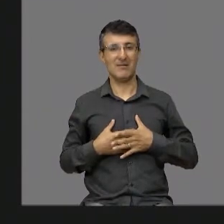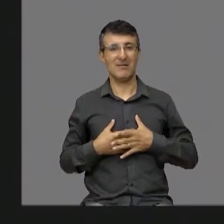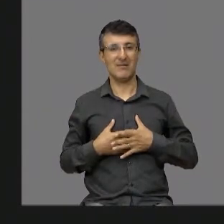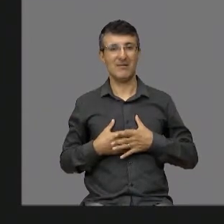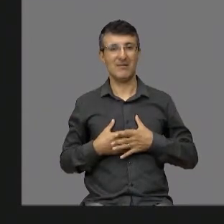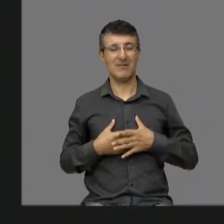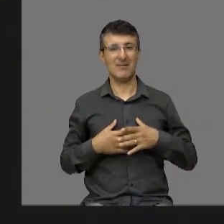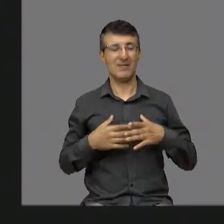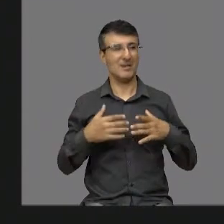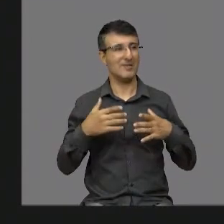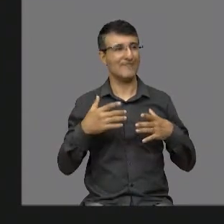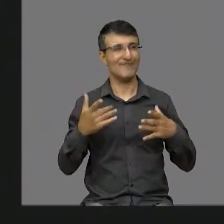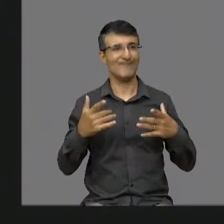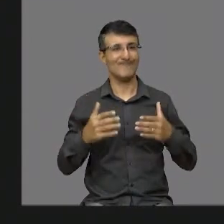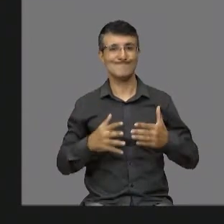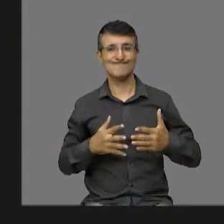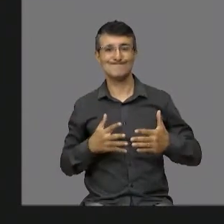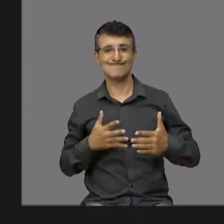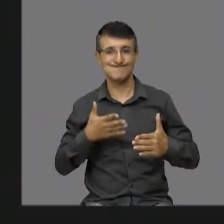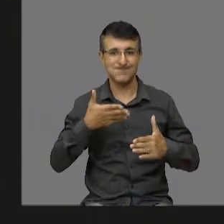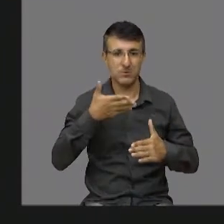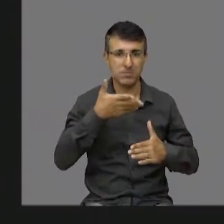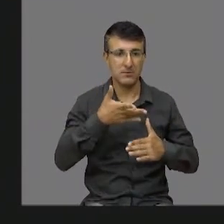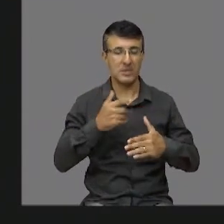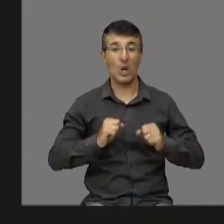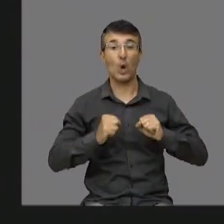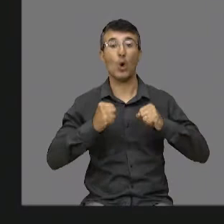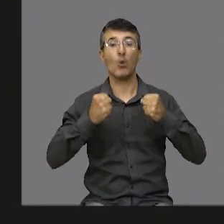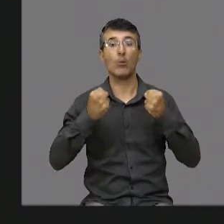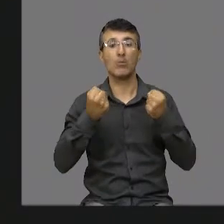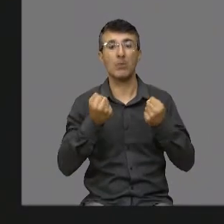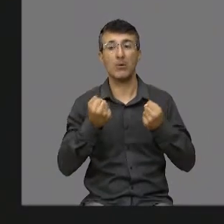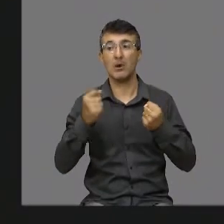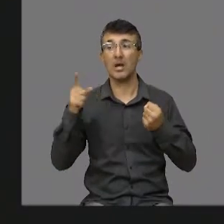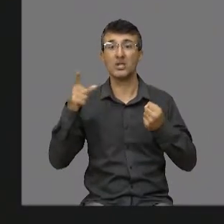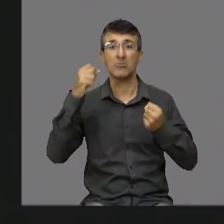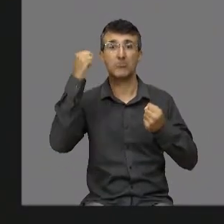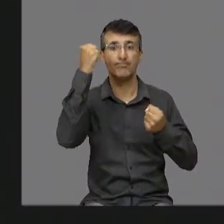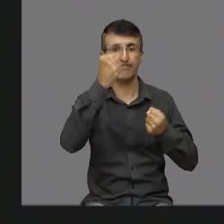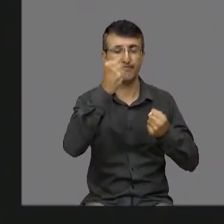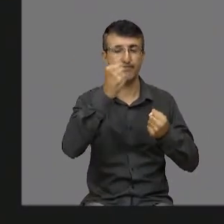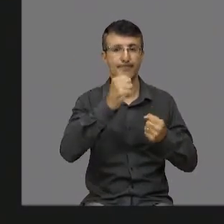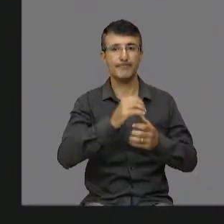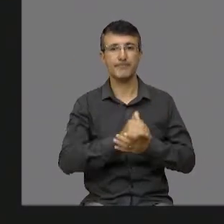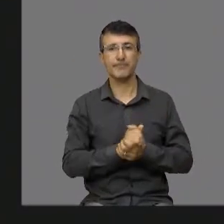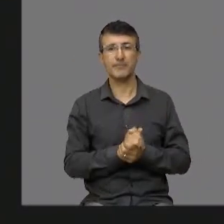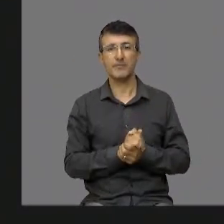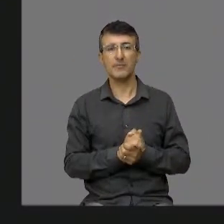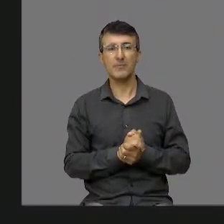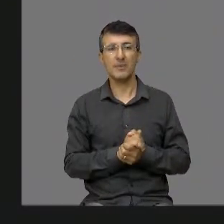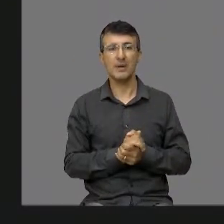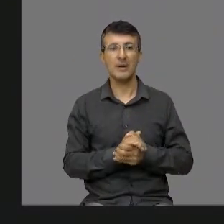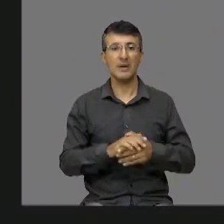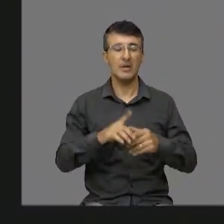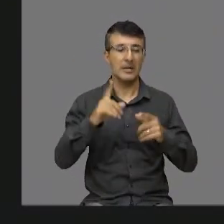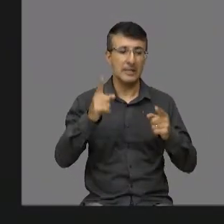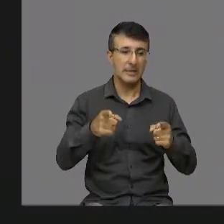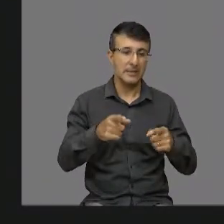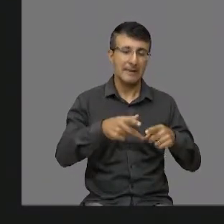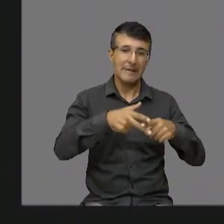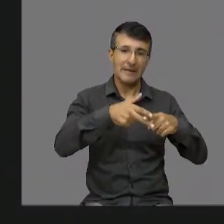Então, eu acho que esse fortalecimento da rede seria o essencial, né? Que nós aqui, Sim, enquanto sem